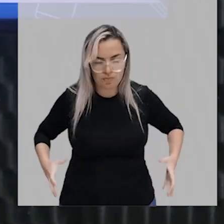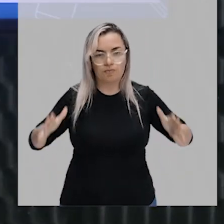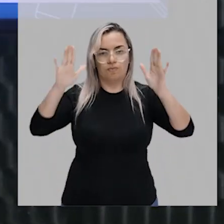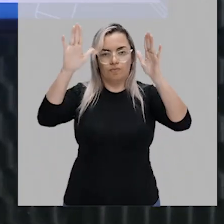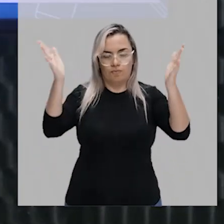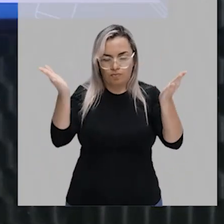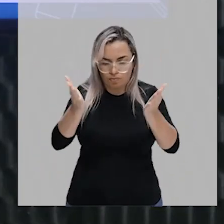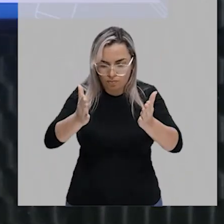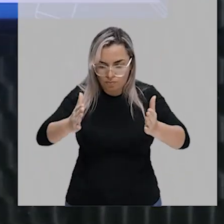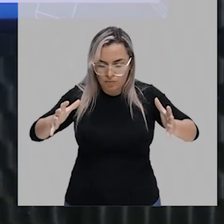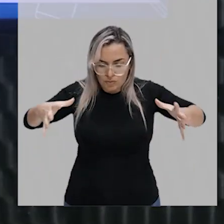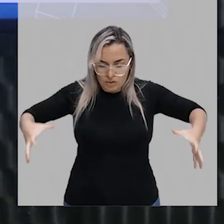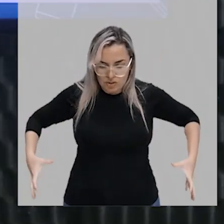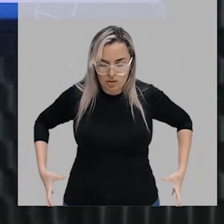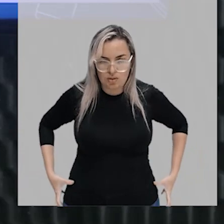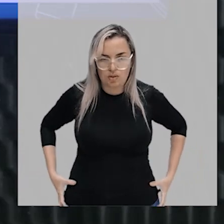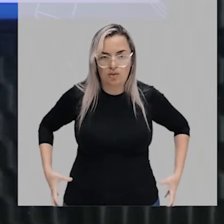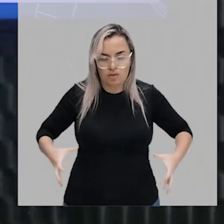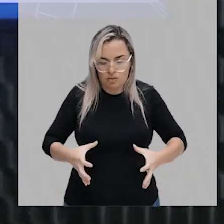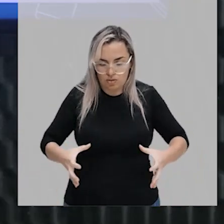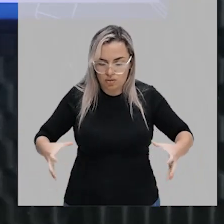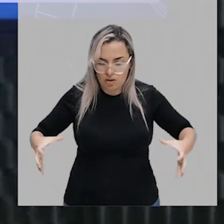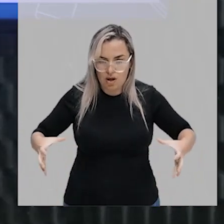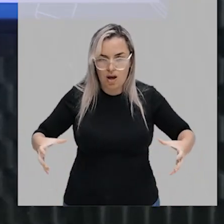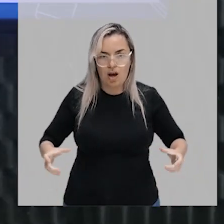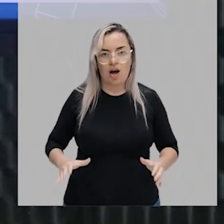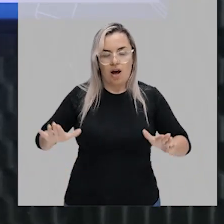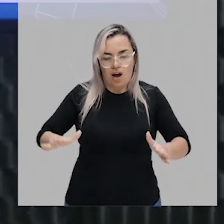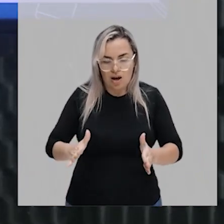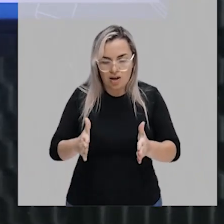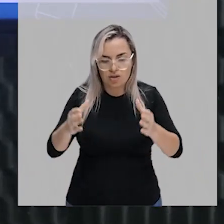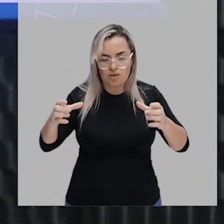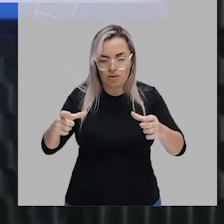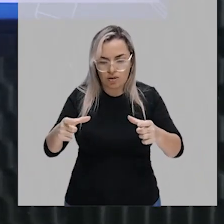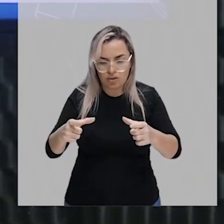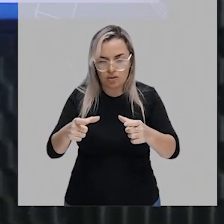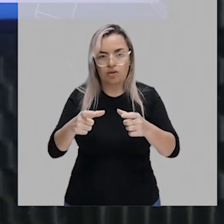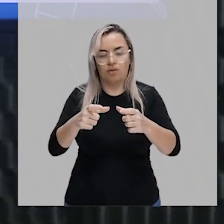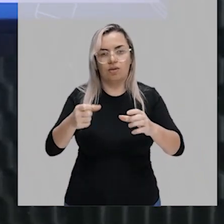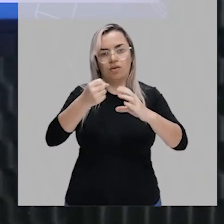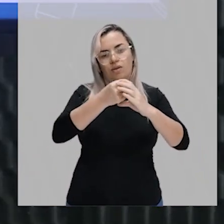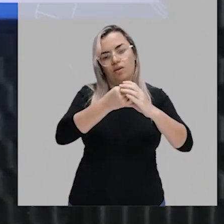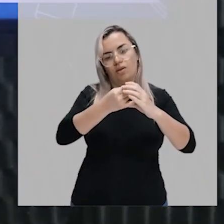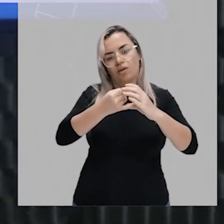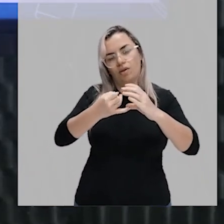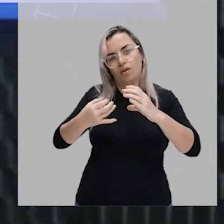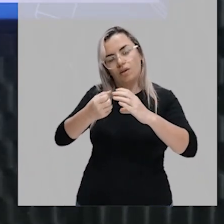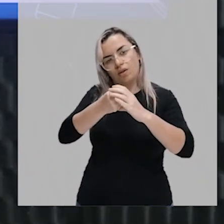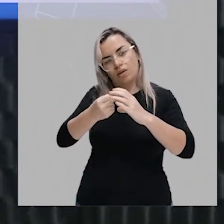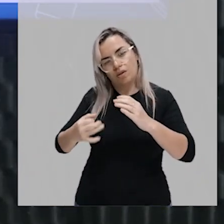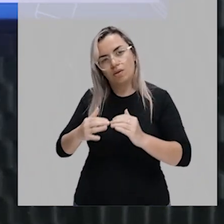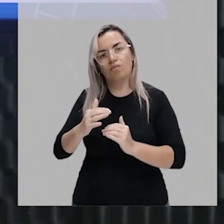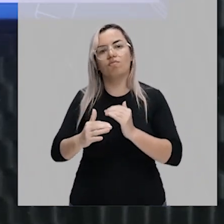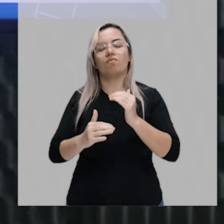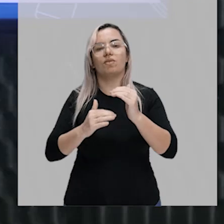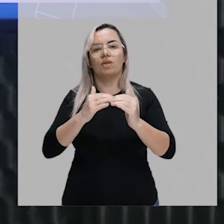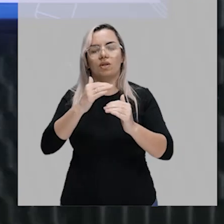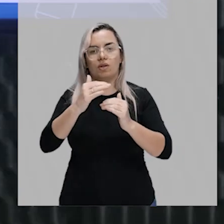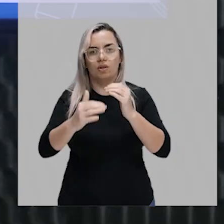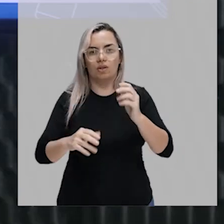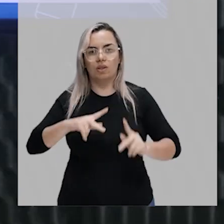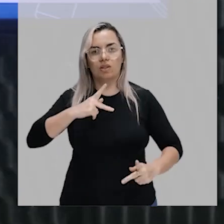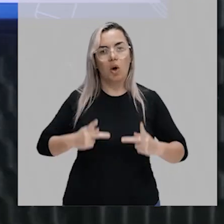mais alargado, né? A cintura mais fina. Então, essas características são desenvolvidas por conta